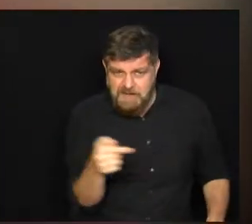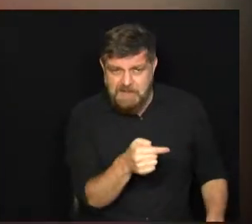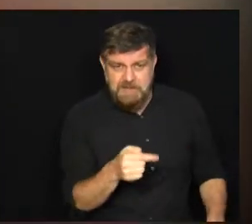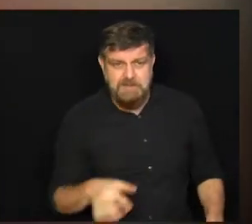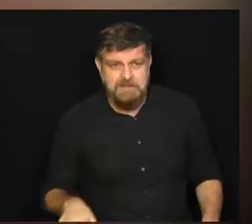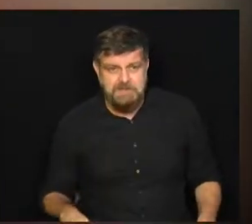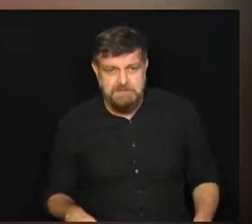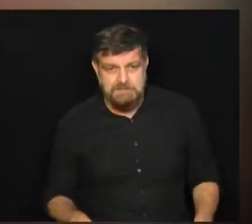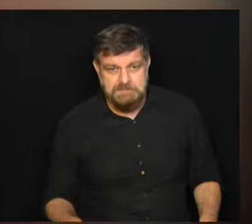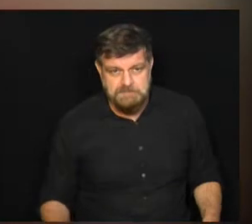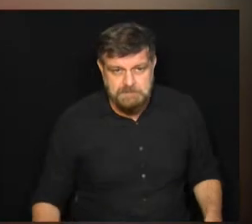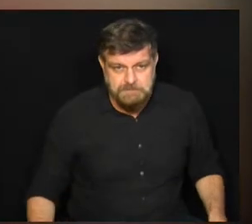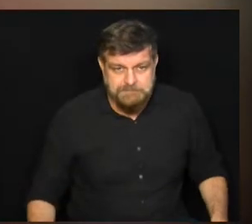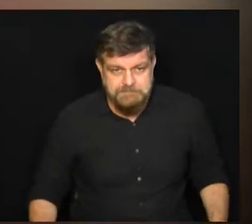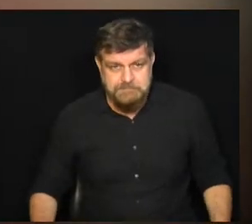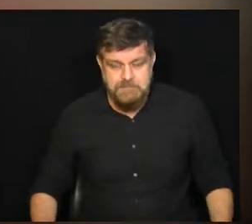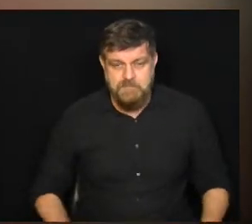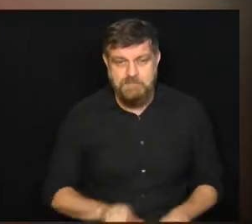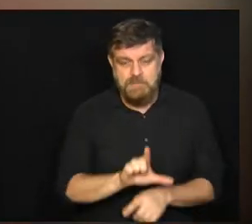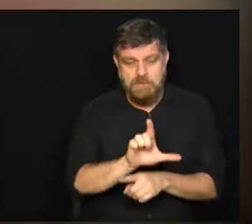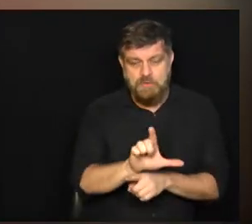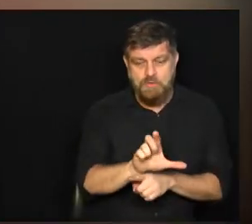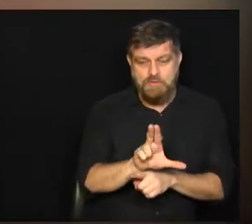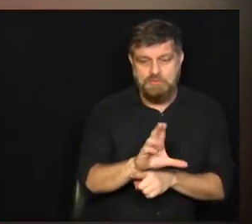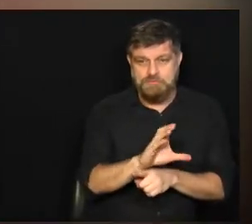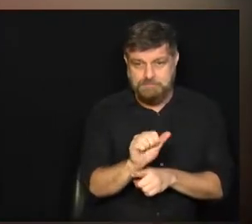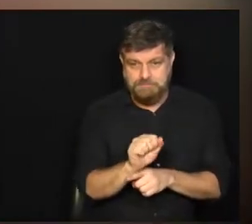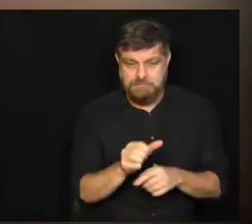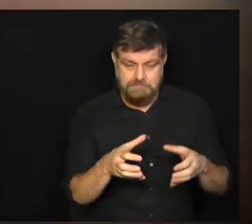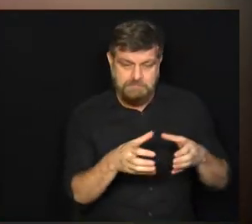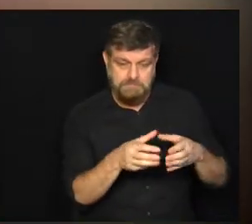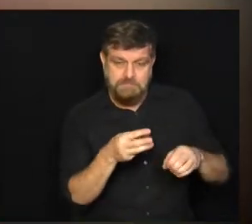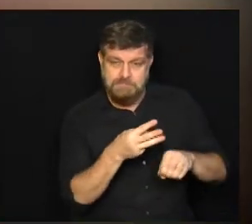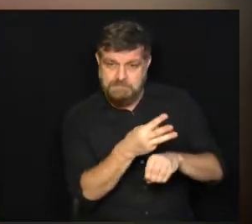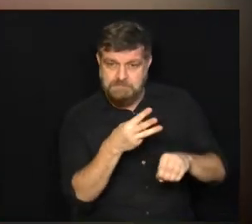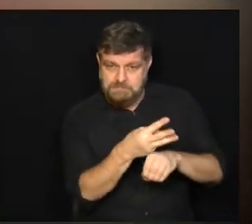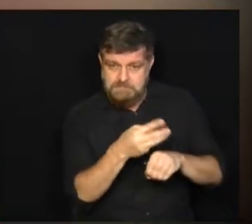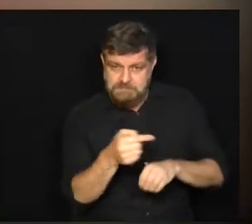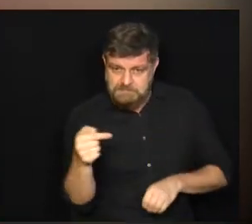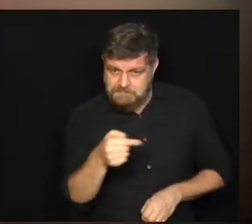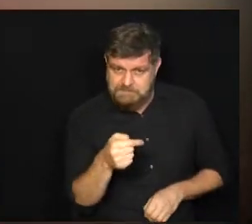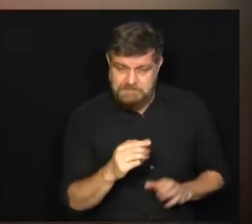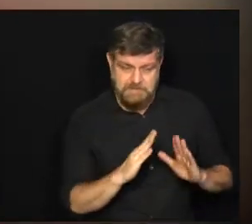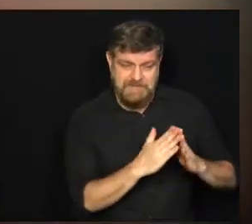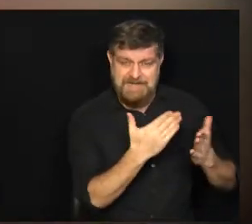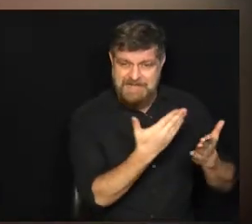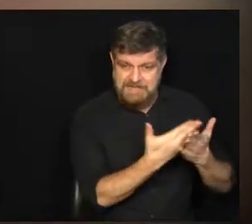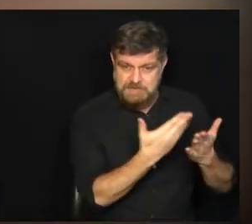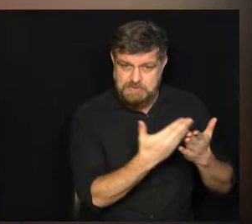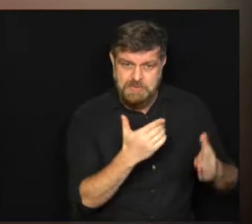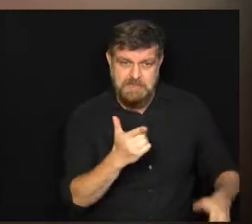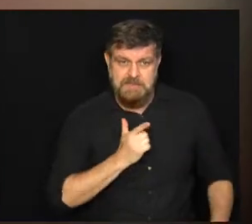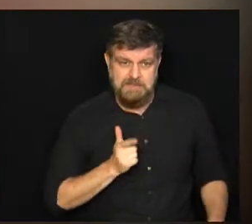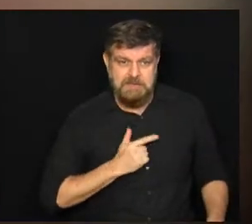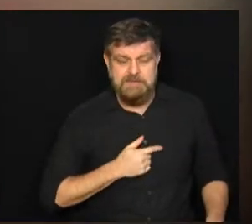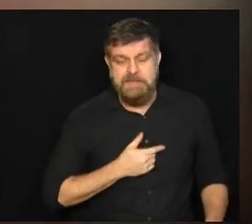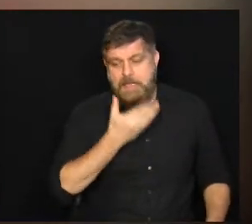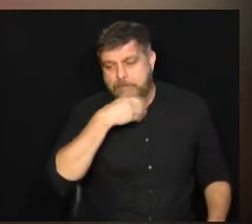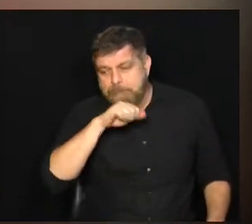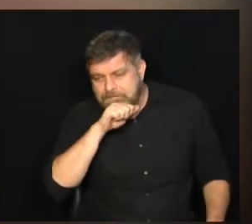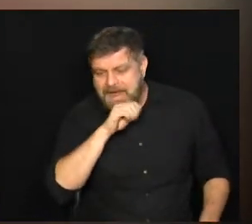aluno Lucas, ele sugeriu num grupo de pais, que na verdade é um grupo da escola, onde tem pais,